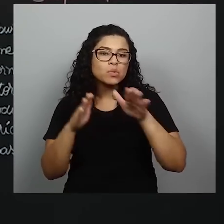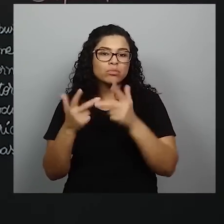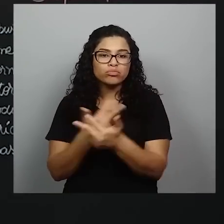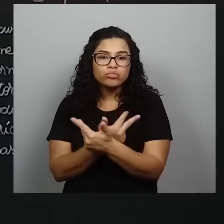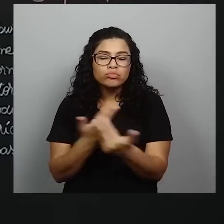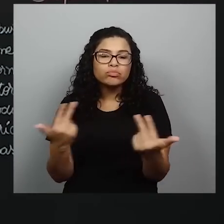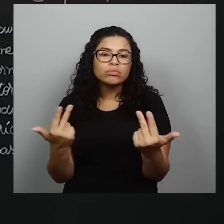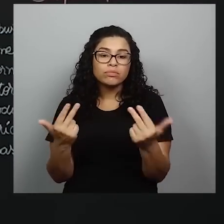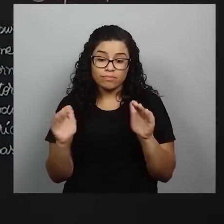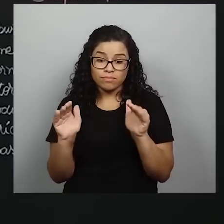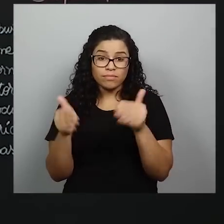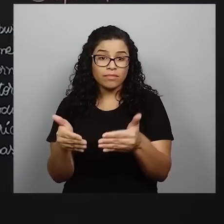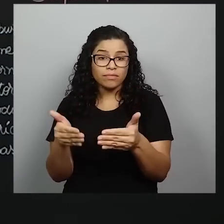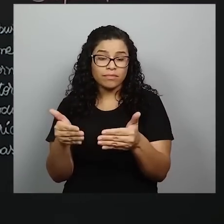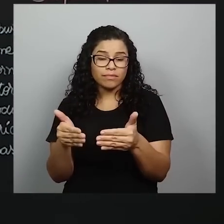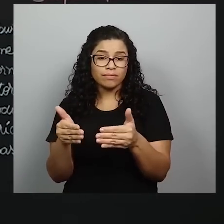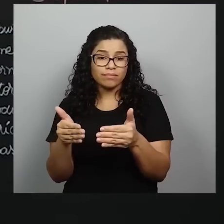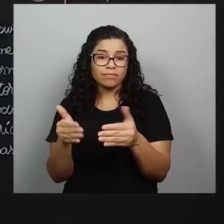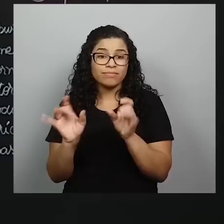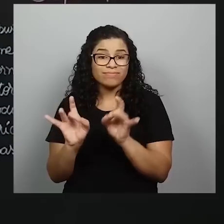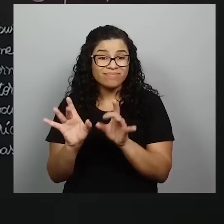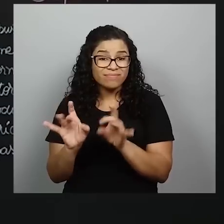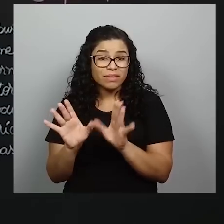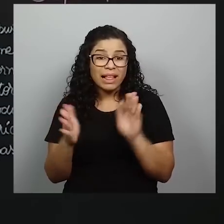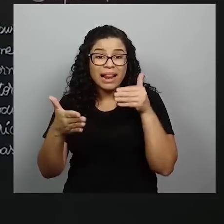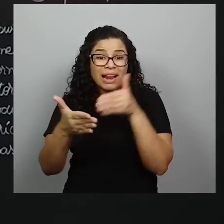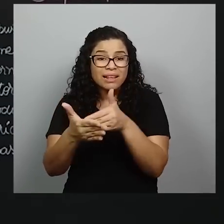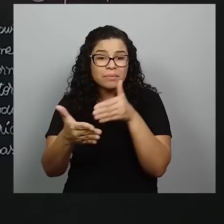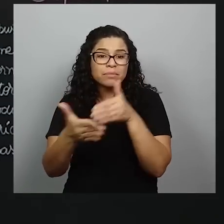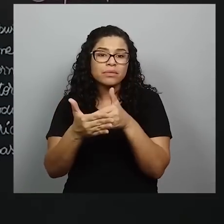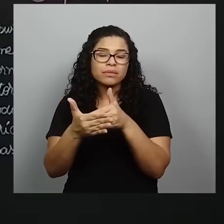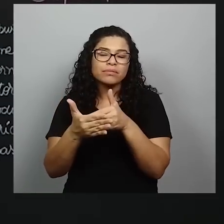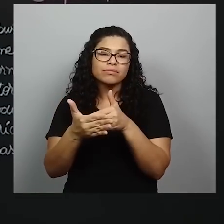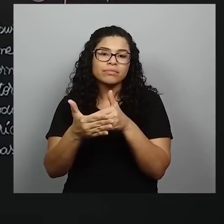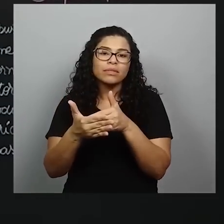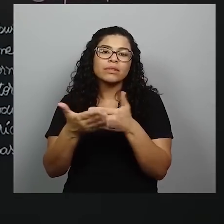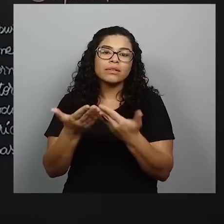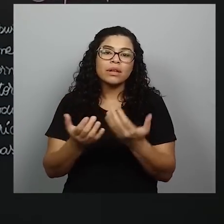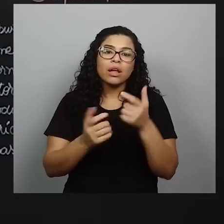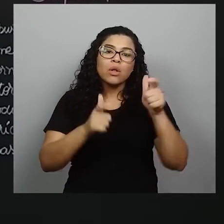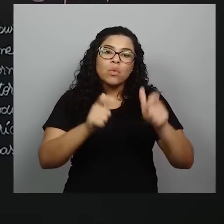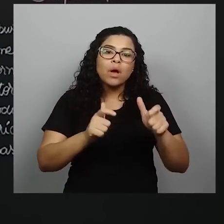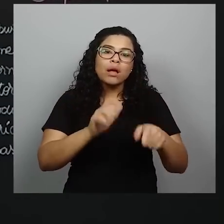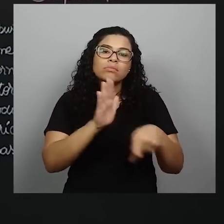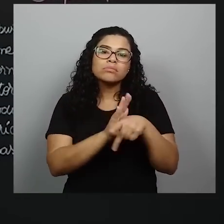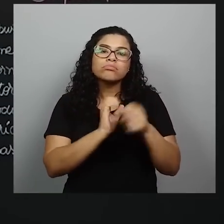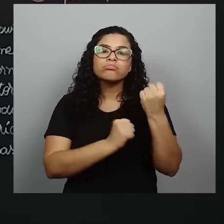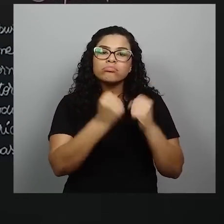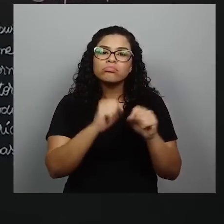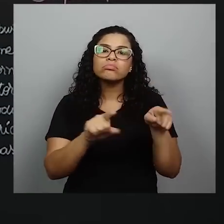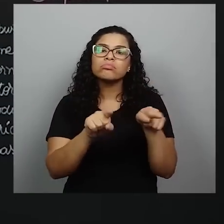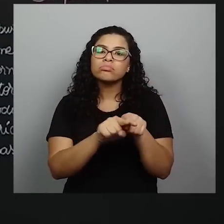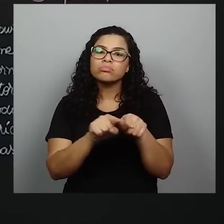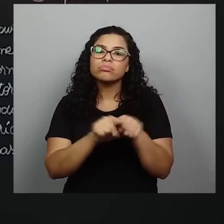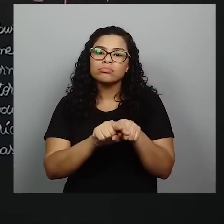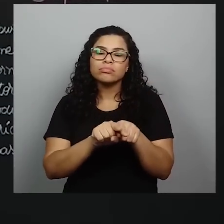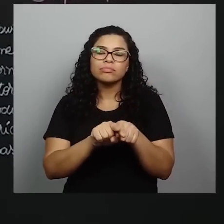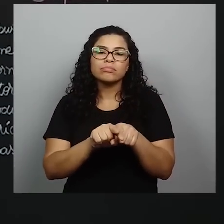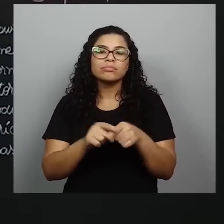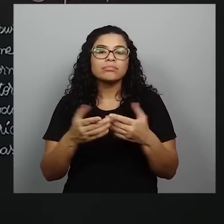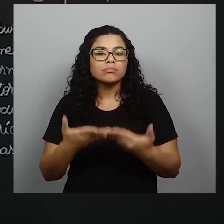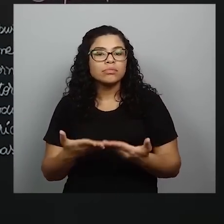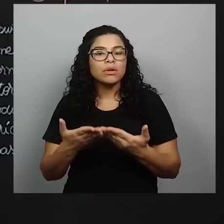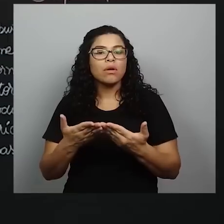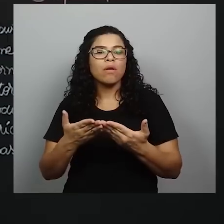comercial específica, ela vai ser limitada também a essas áreas industriais específicas. Então,